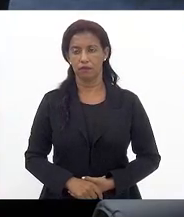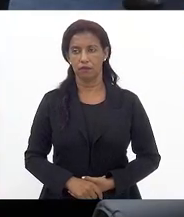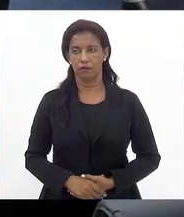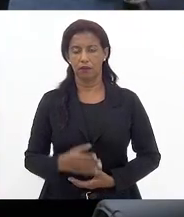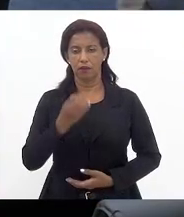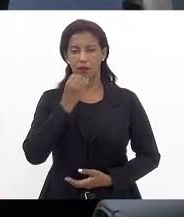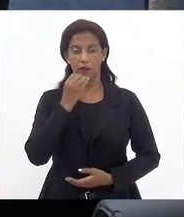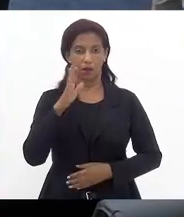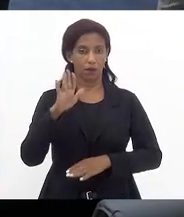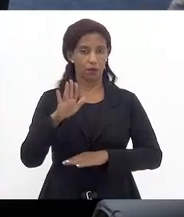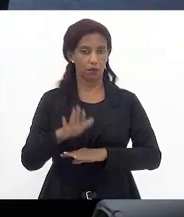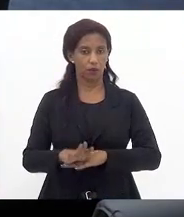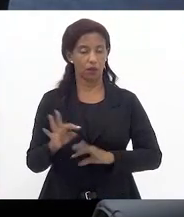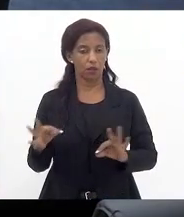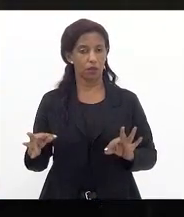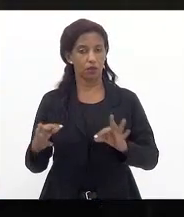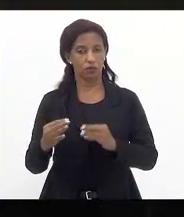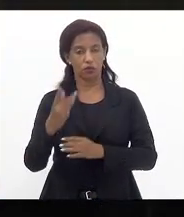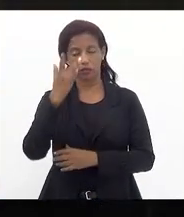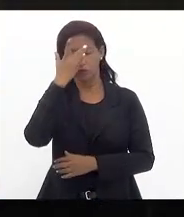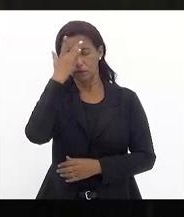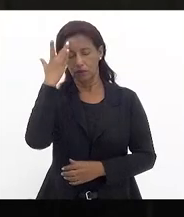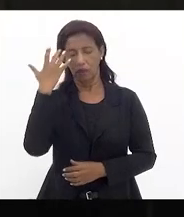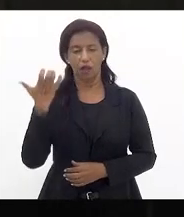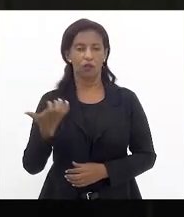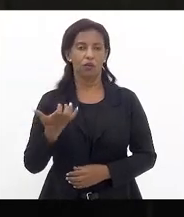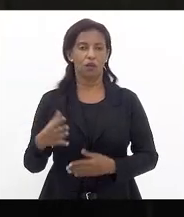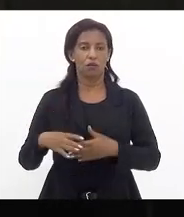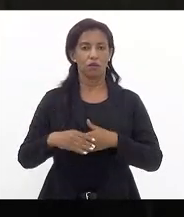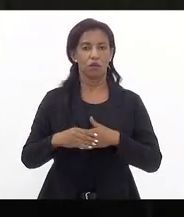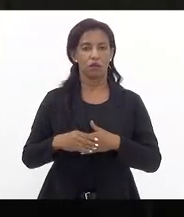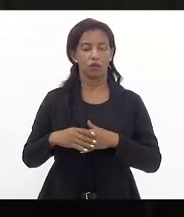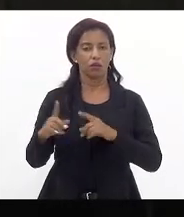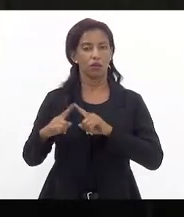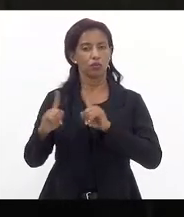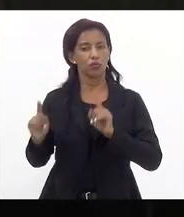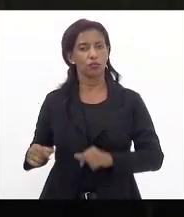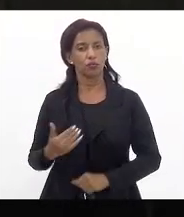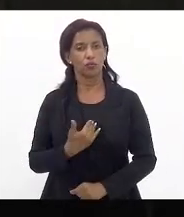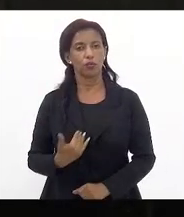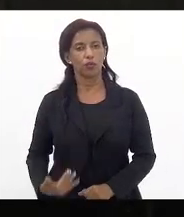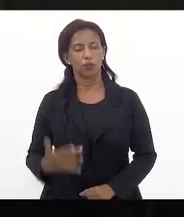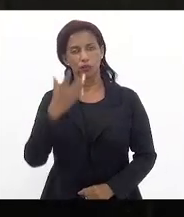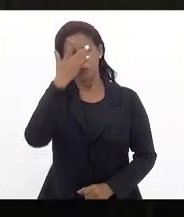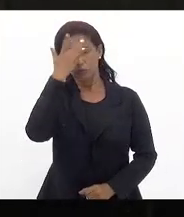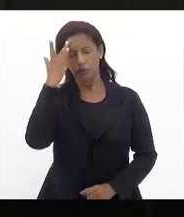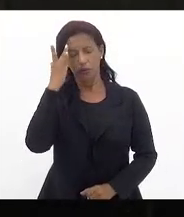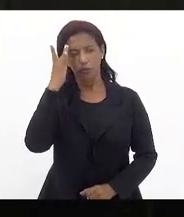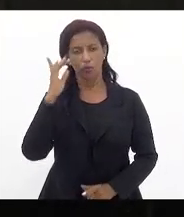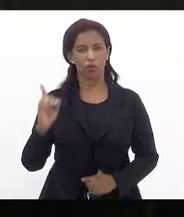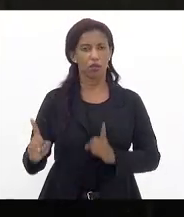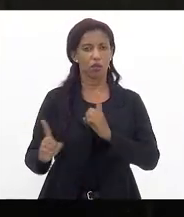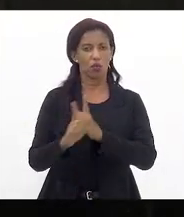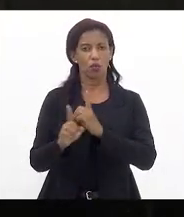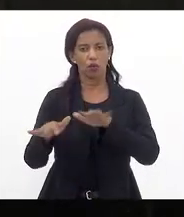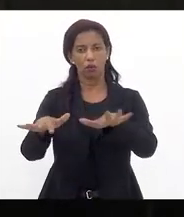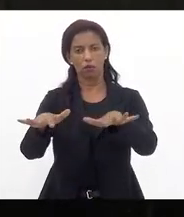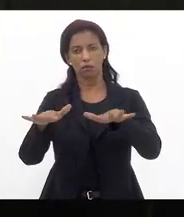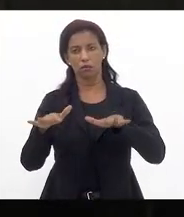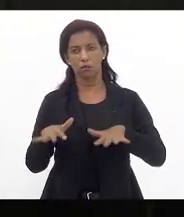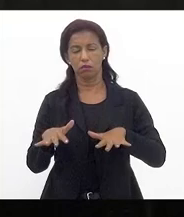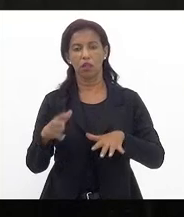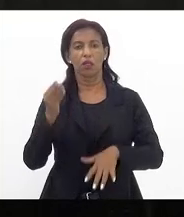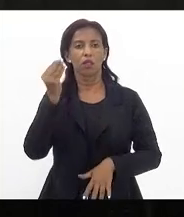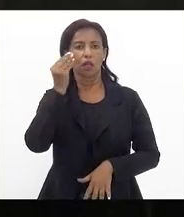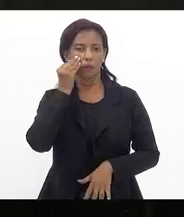Boa tarde a todas e todos. Eu quero saudar os servidores públicos, aqueles que se encontram em plenário e que